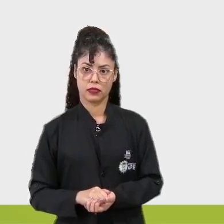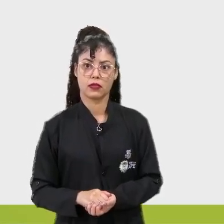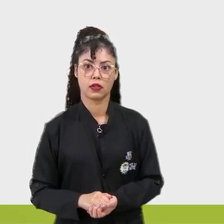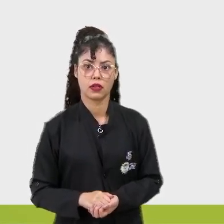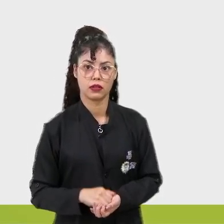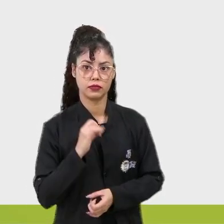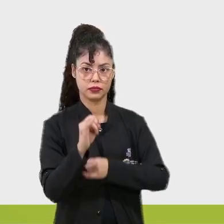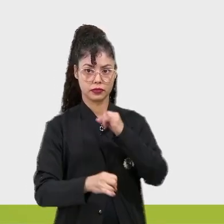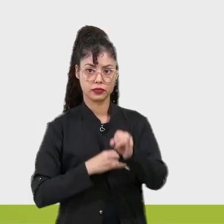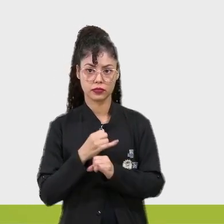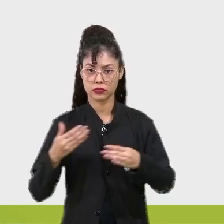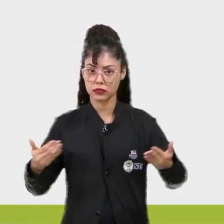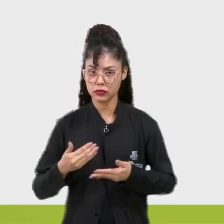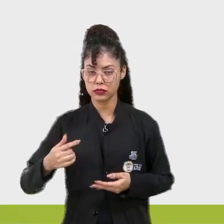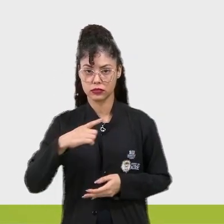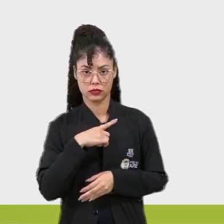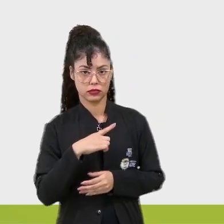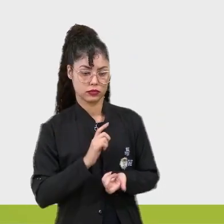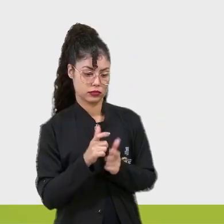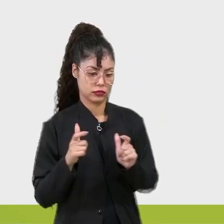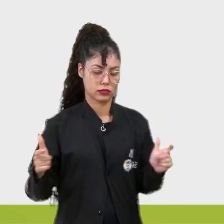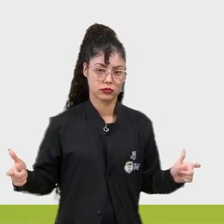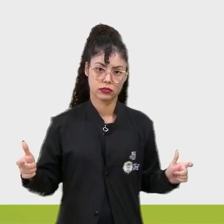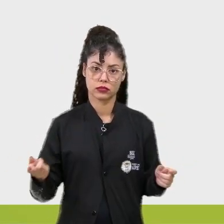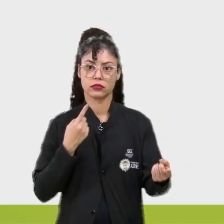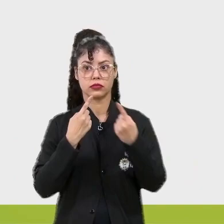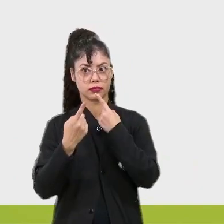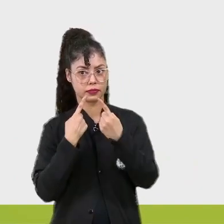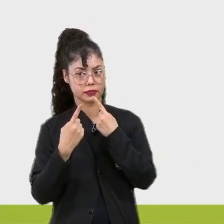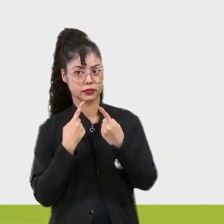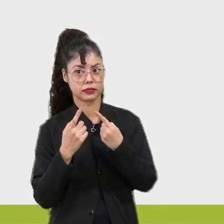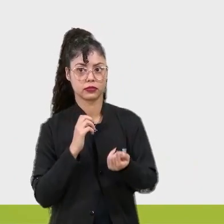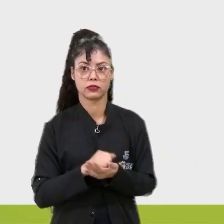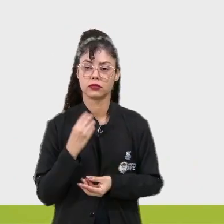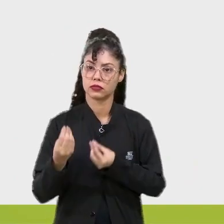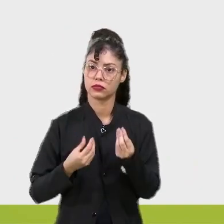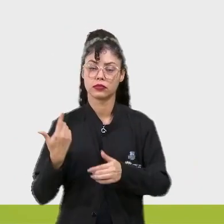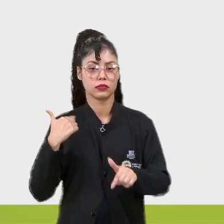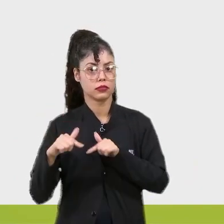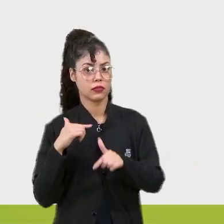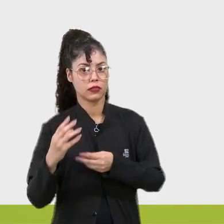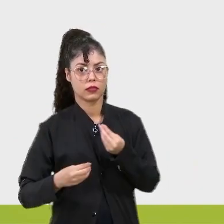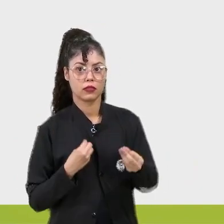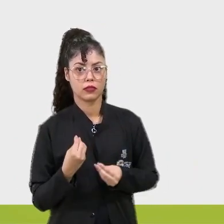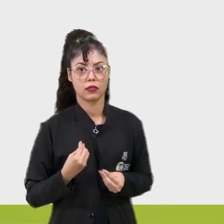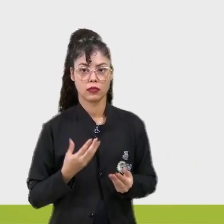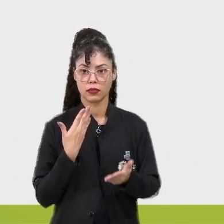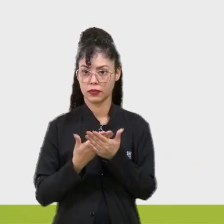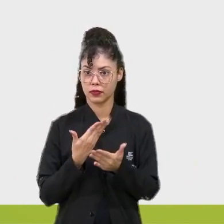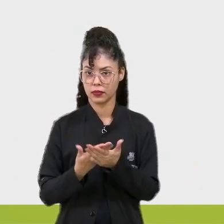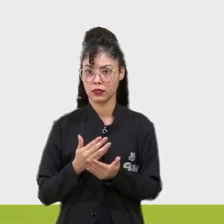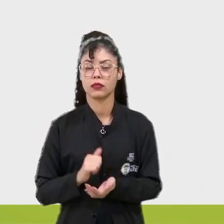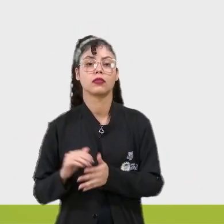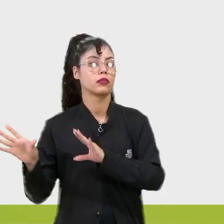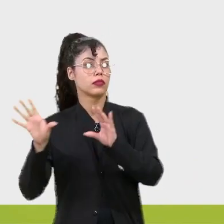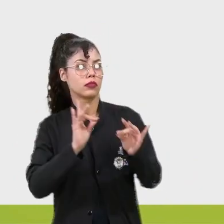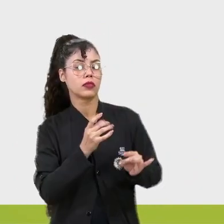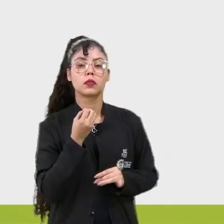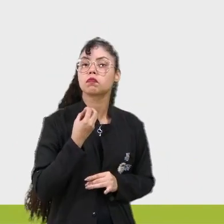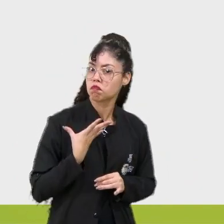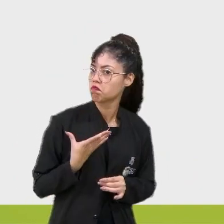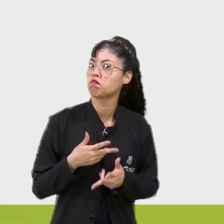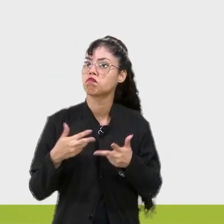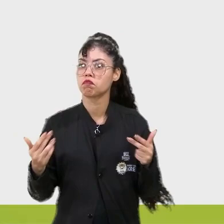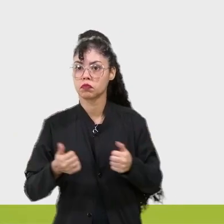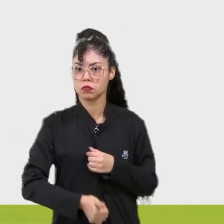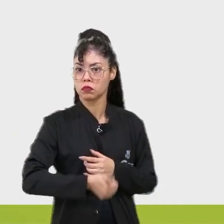a internet hoje se tornou um grande meio de comunicação, tanto para o trabalho, tanto para estudar. Trouxe grandes benefícios,